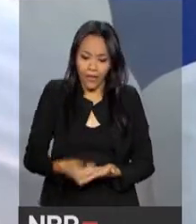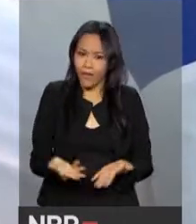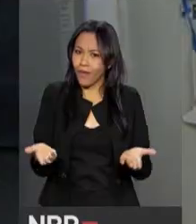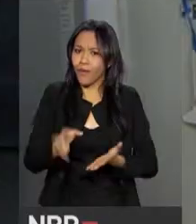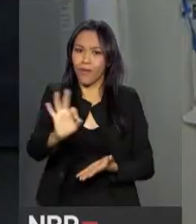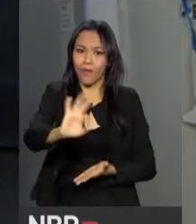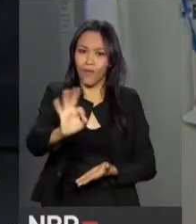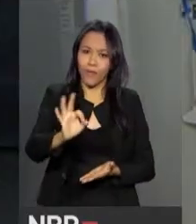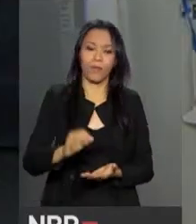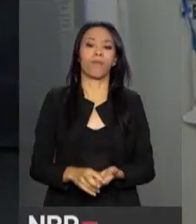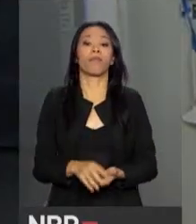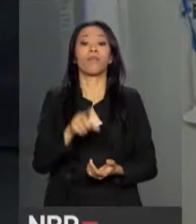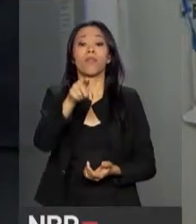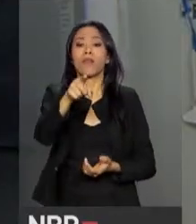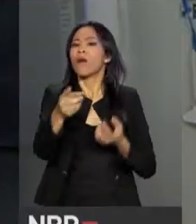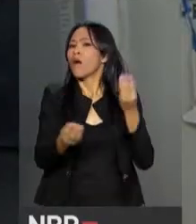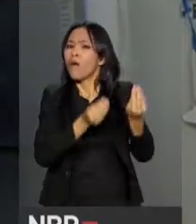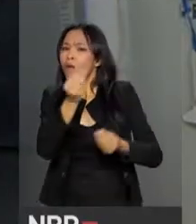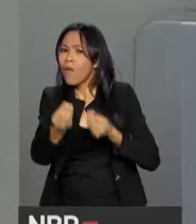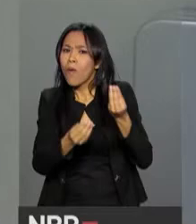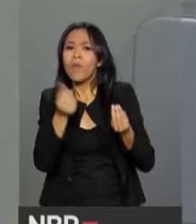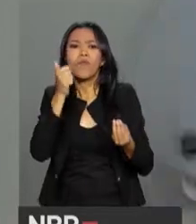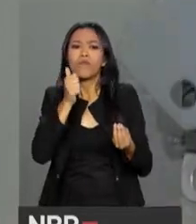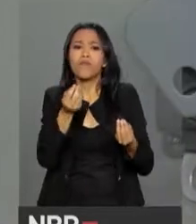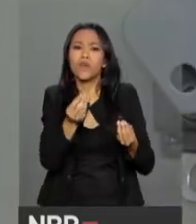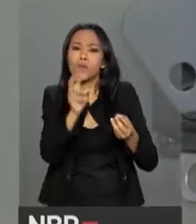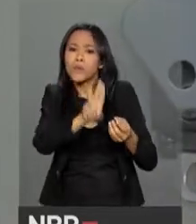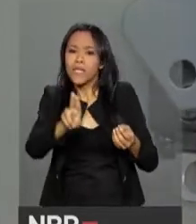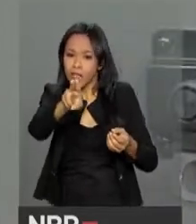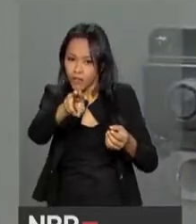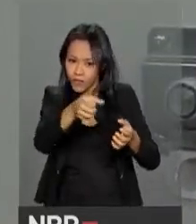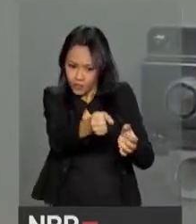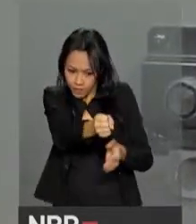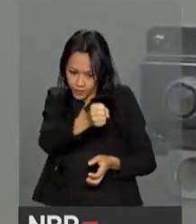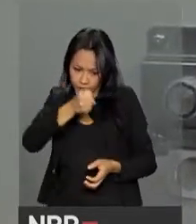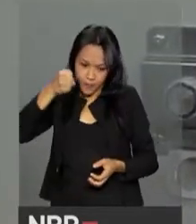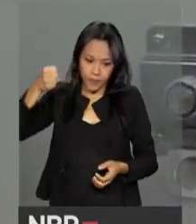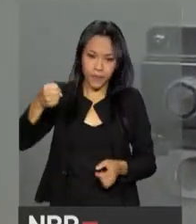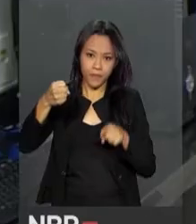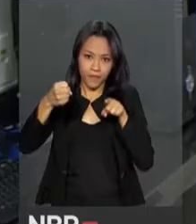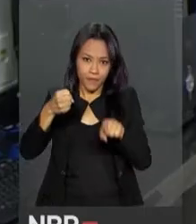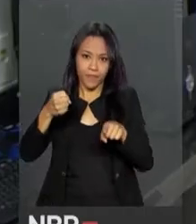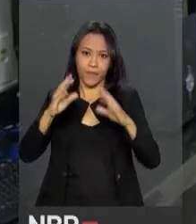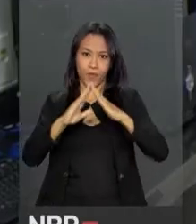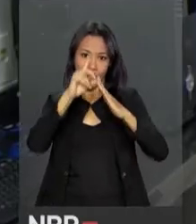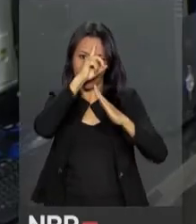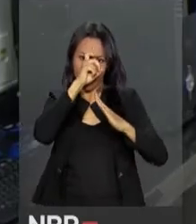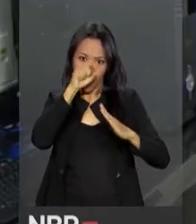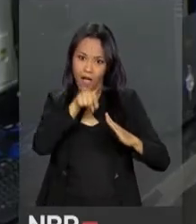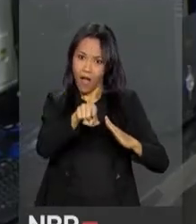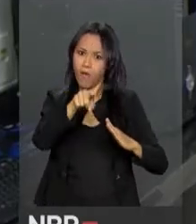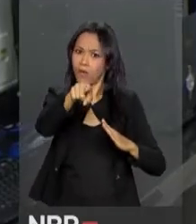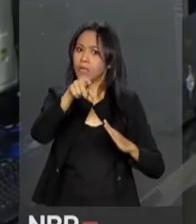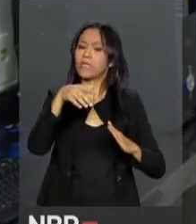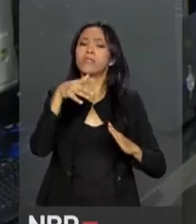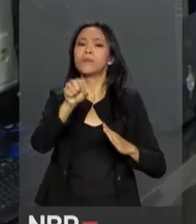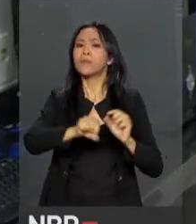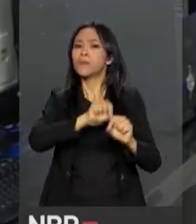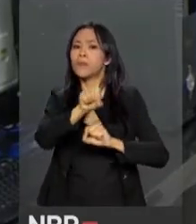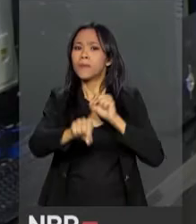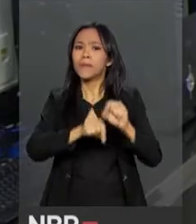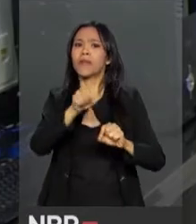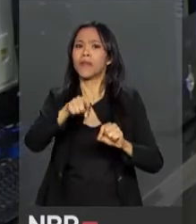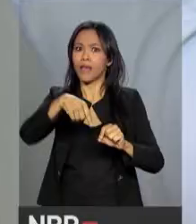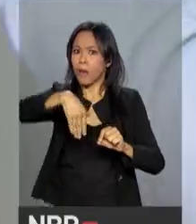domingo o material utilizado na aposentada foi retirado do banco de tecidos do instituto o maior do país no atendimento de